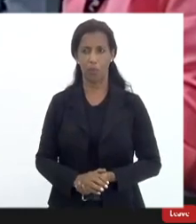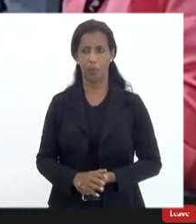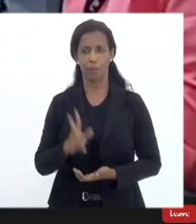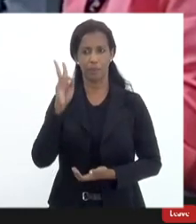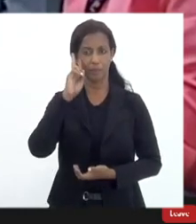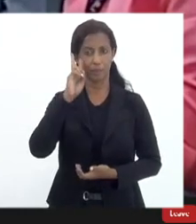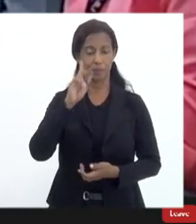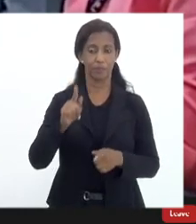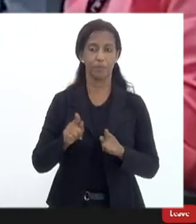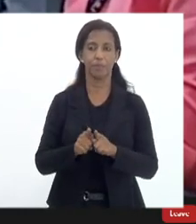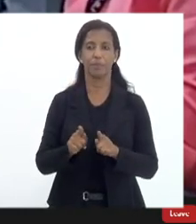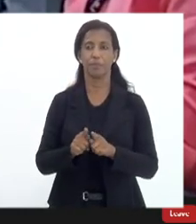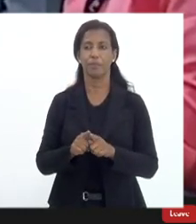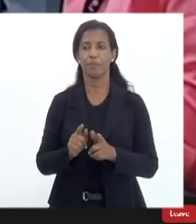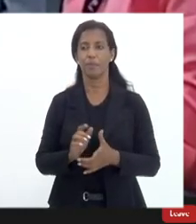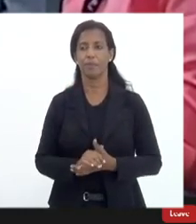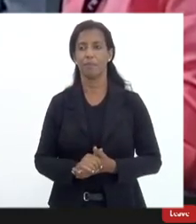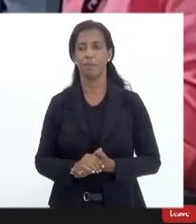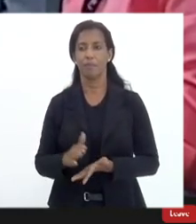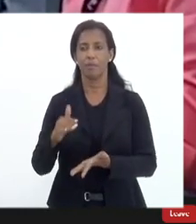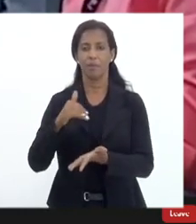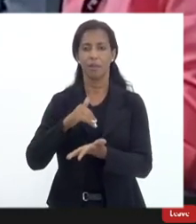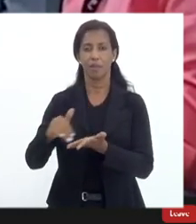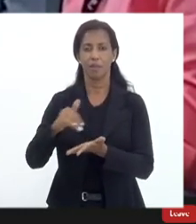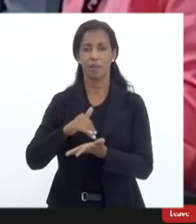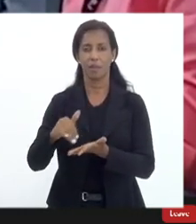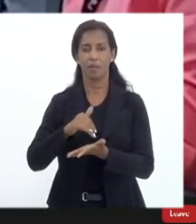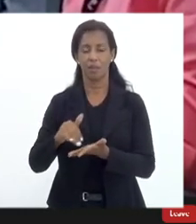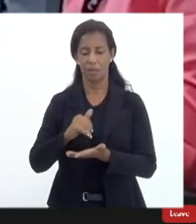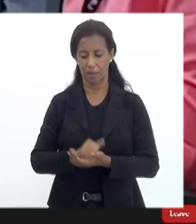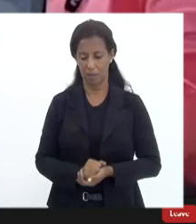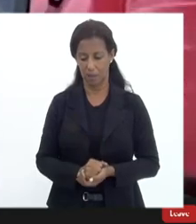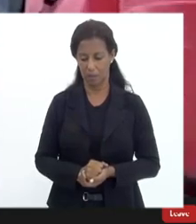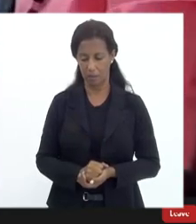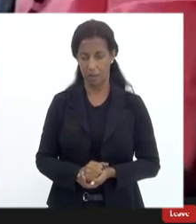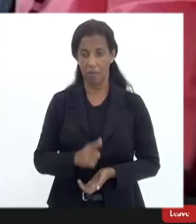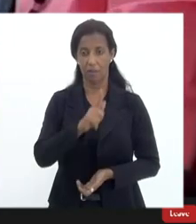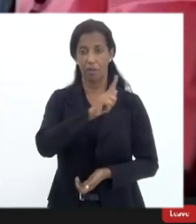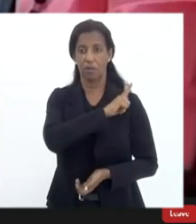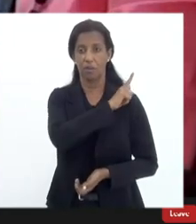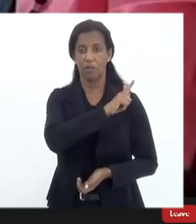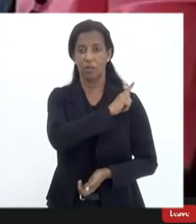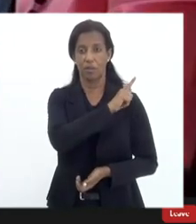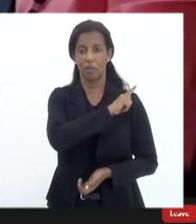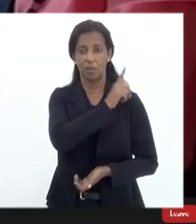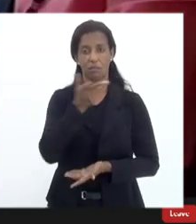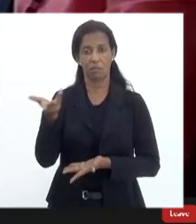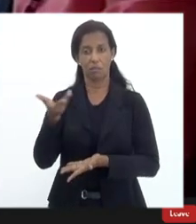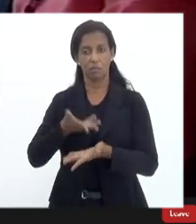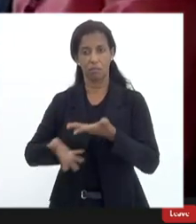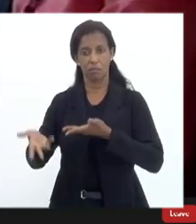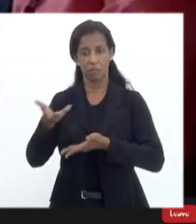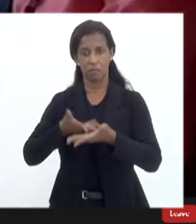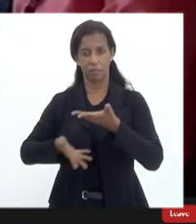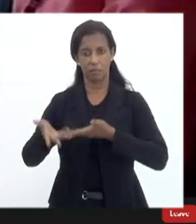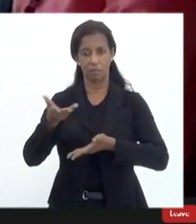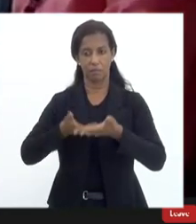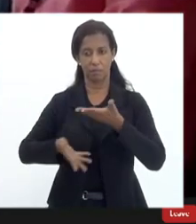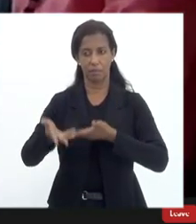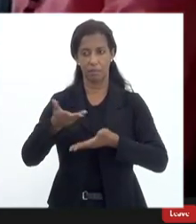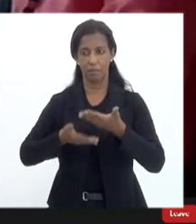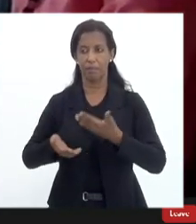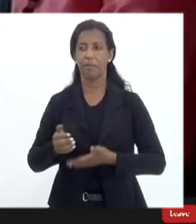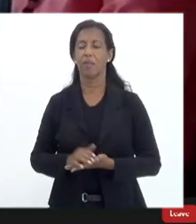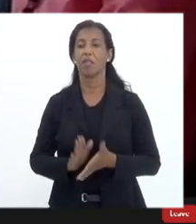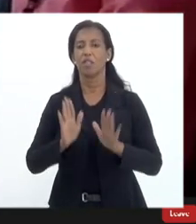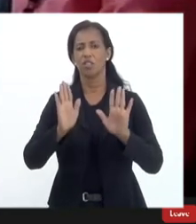Reiterando que o secretário ele vem tendo uma gestão participativa, a maioria das entidades que